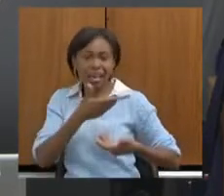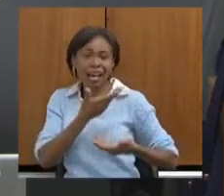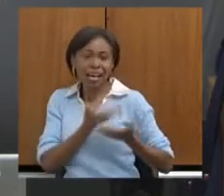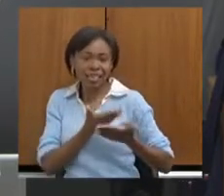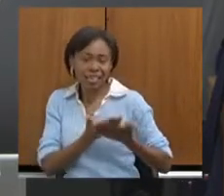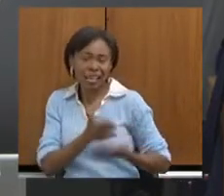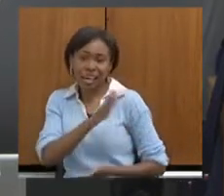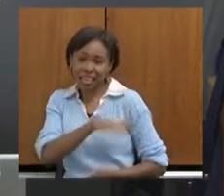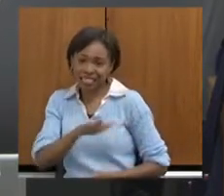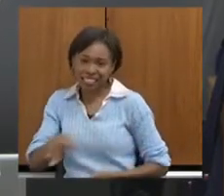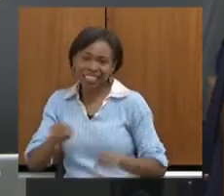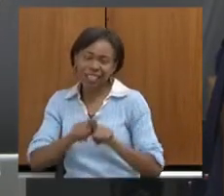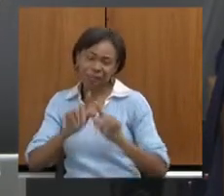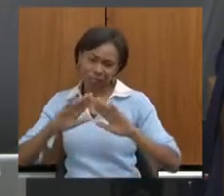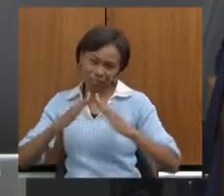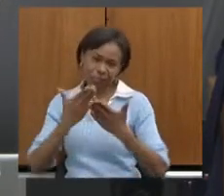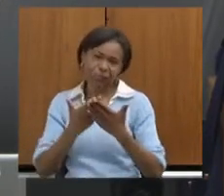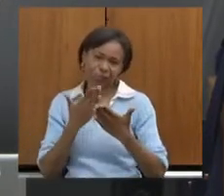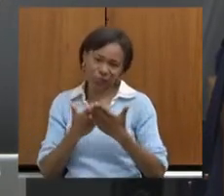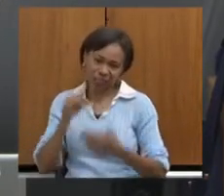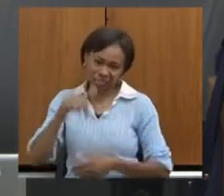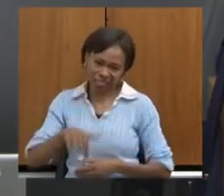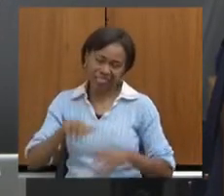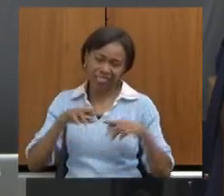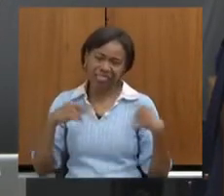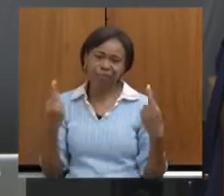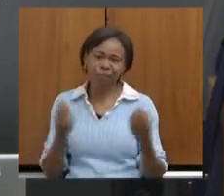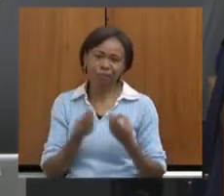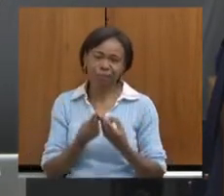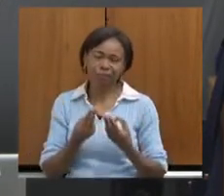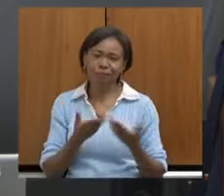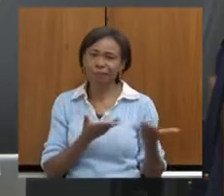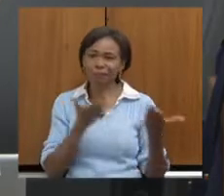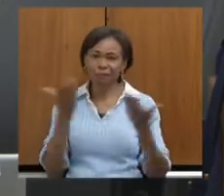essa atividade eu passo as considerações da